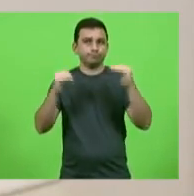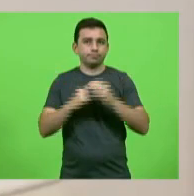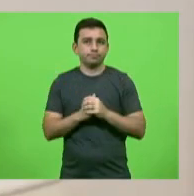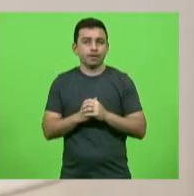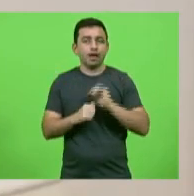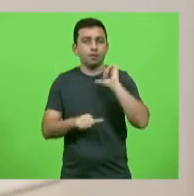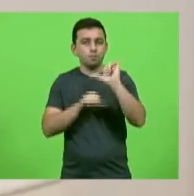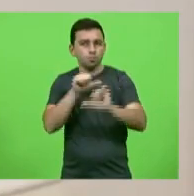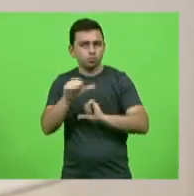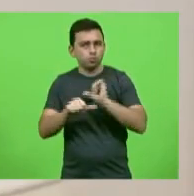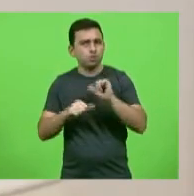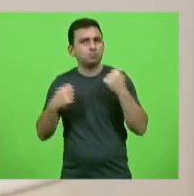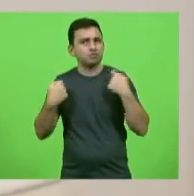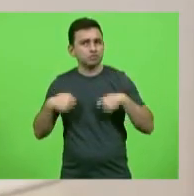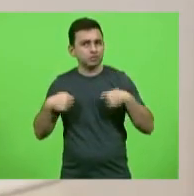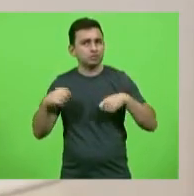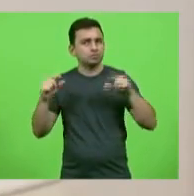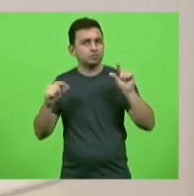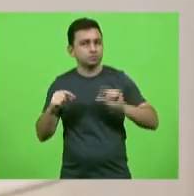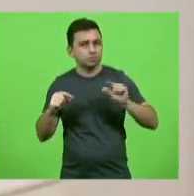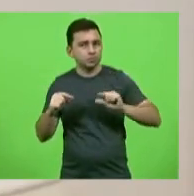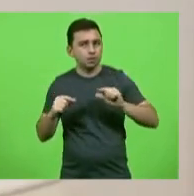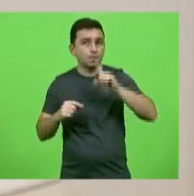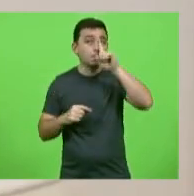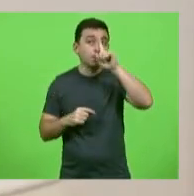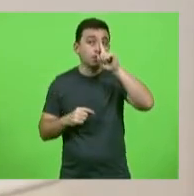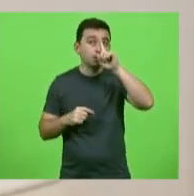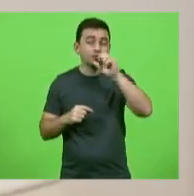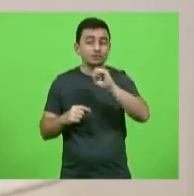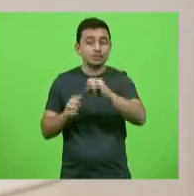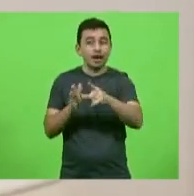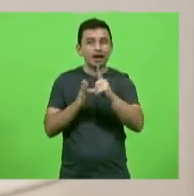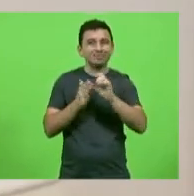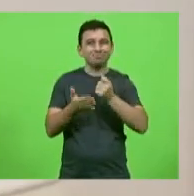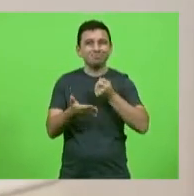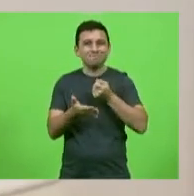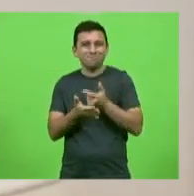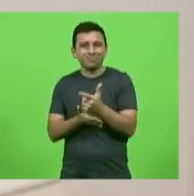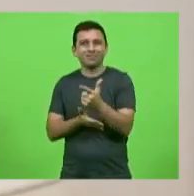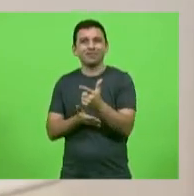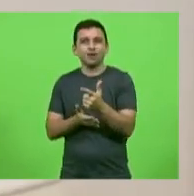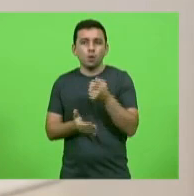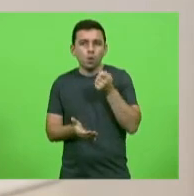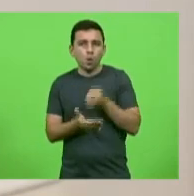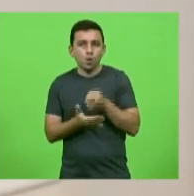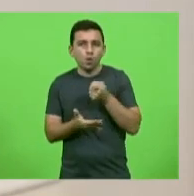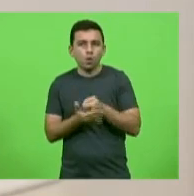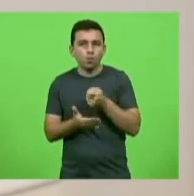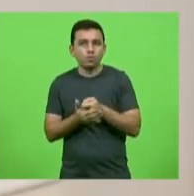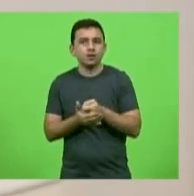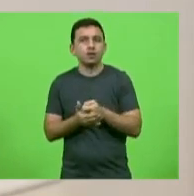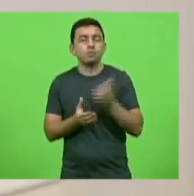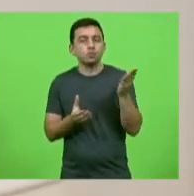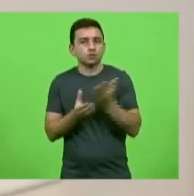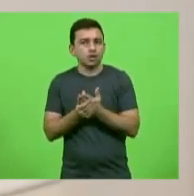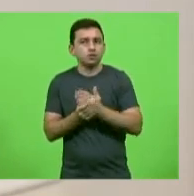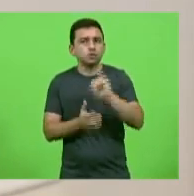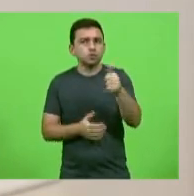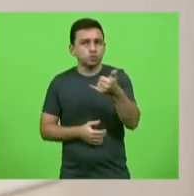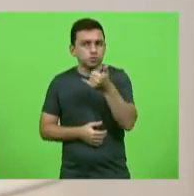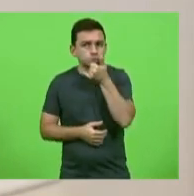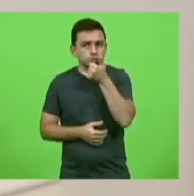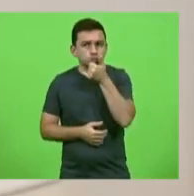visa minimizar os riscos inerentes à antecipação de pagamento, obrigando que no processo conste a justificativa acerca da